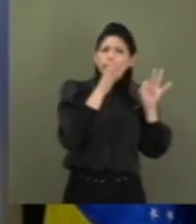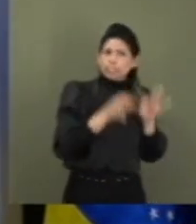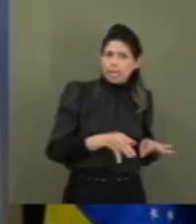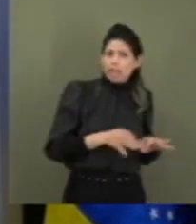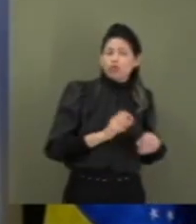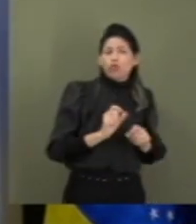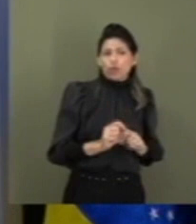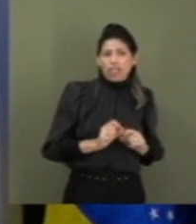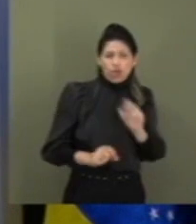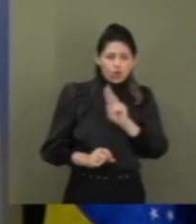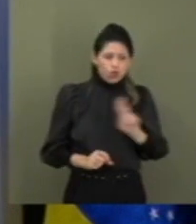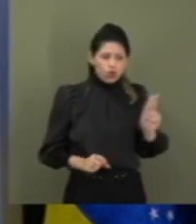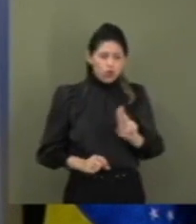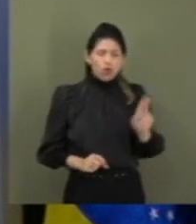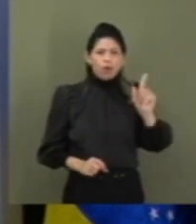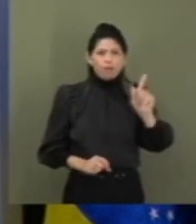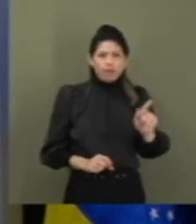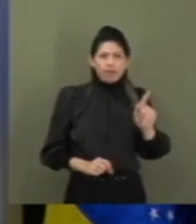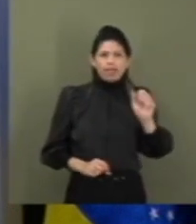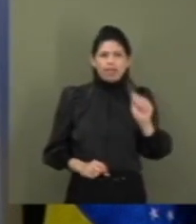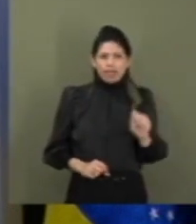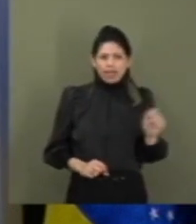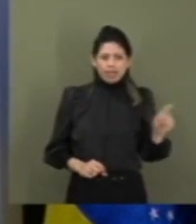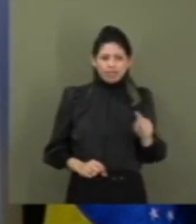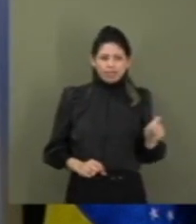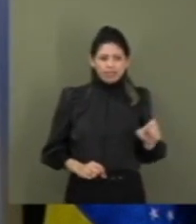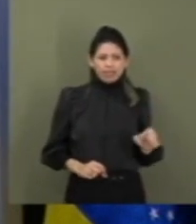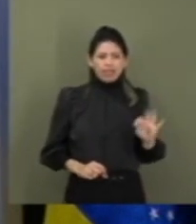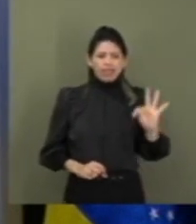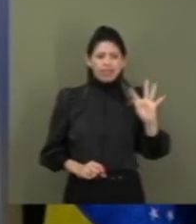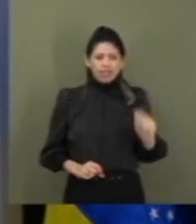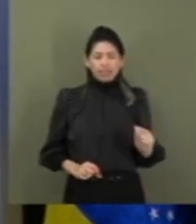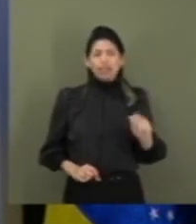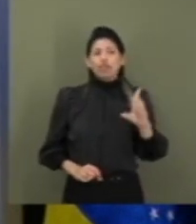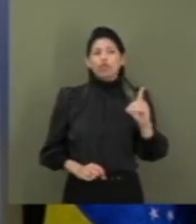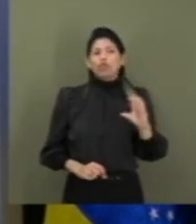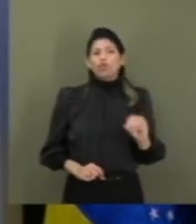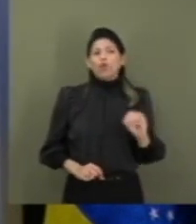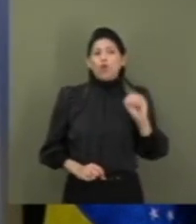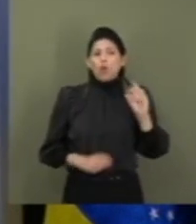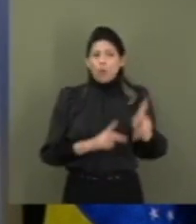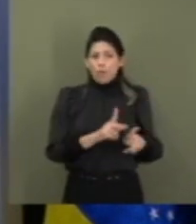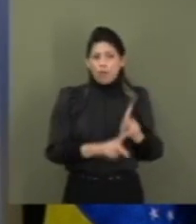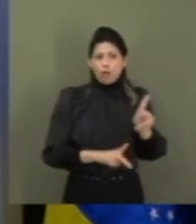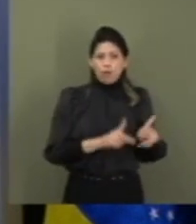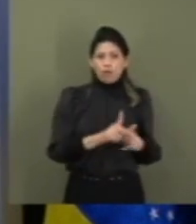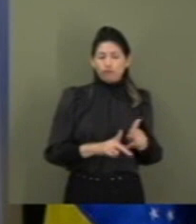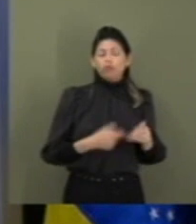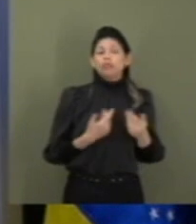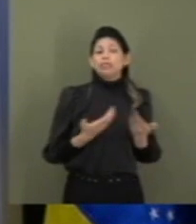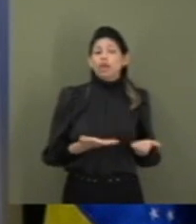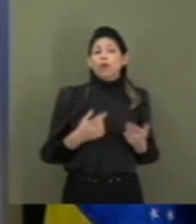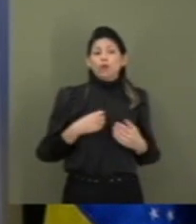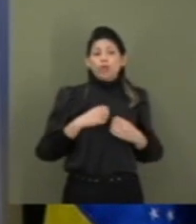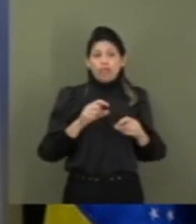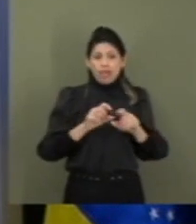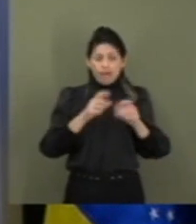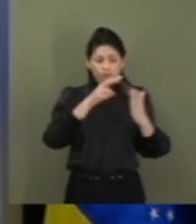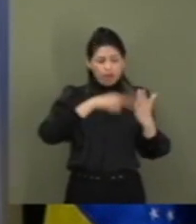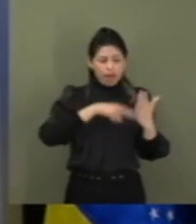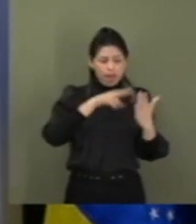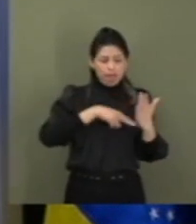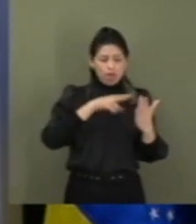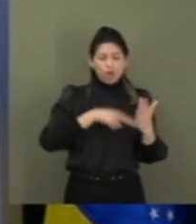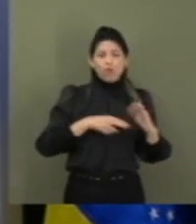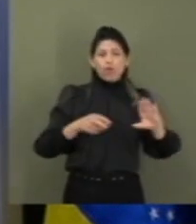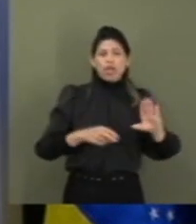Gazeta do Povo. Reproduzo apenas alguns trechos desse corajoso documento assinado